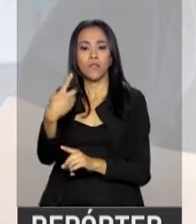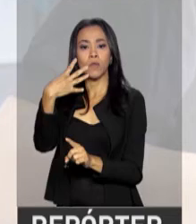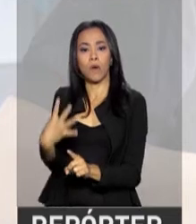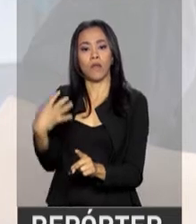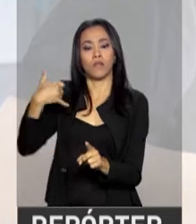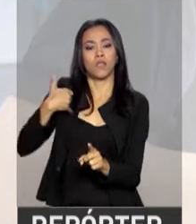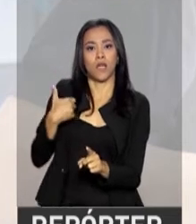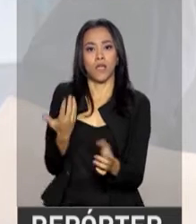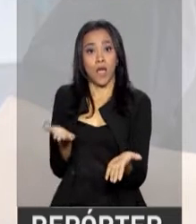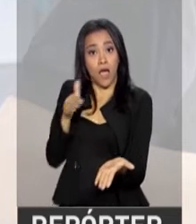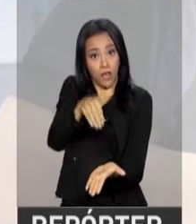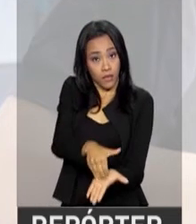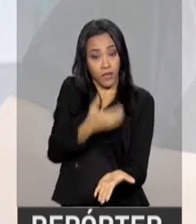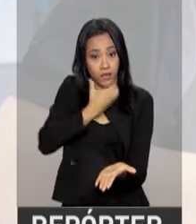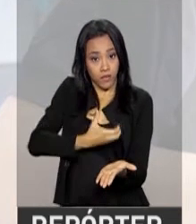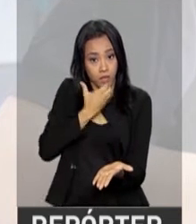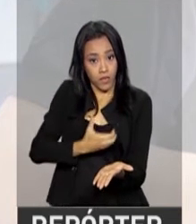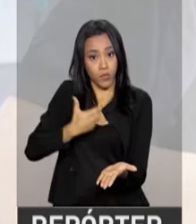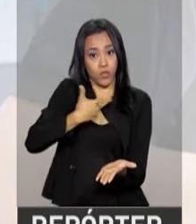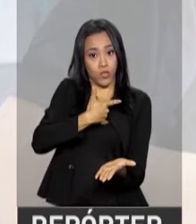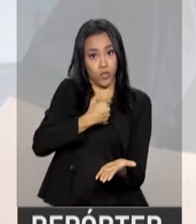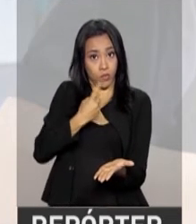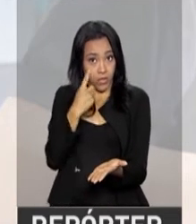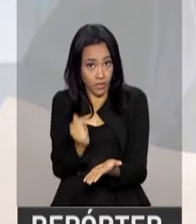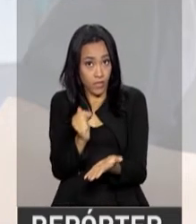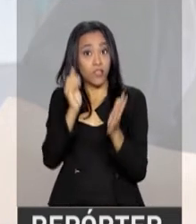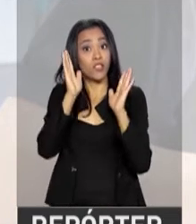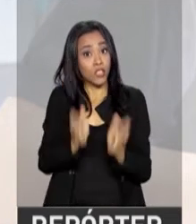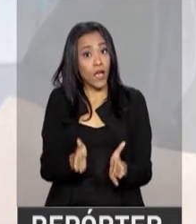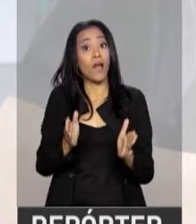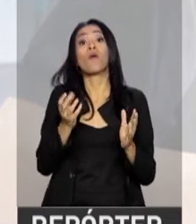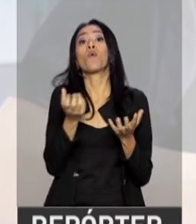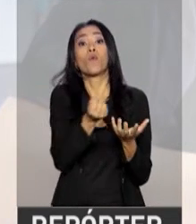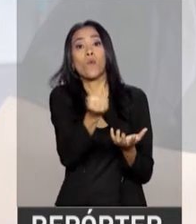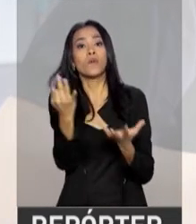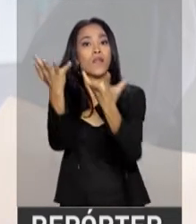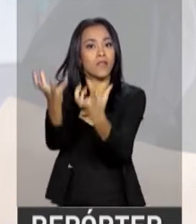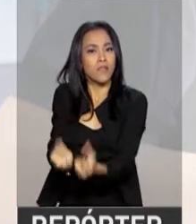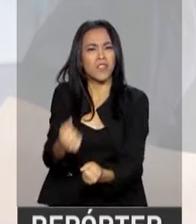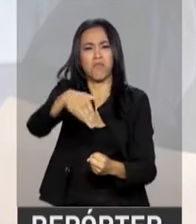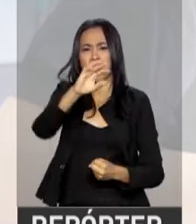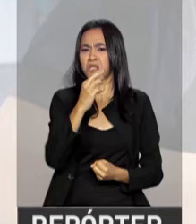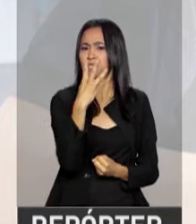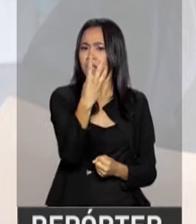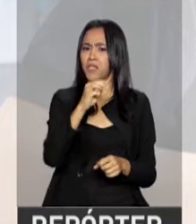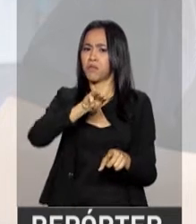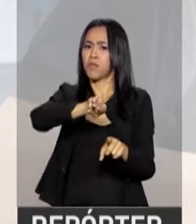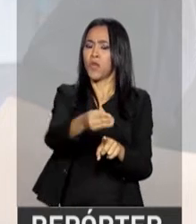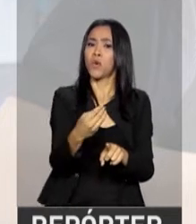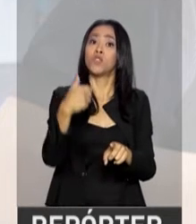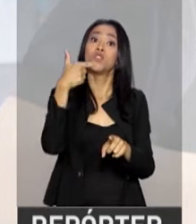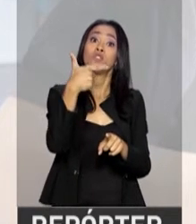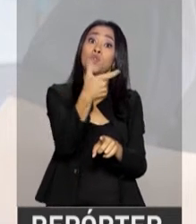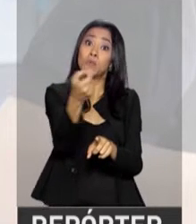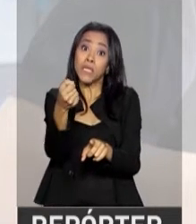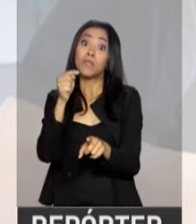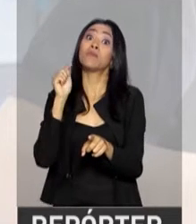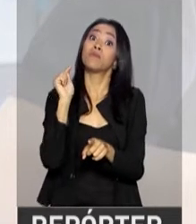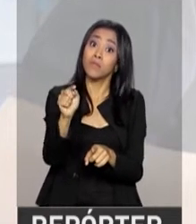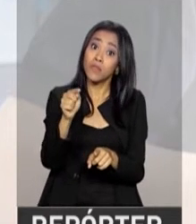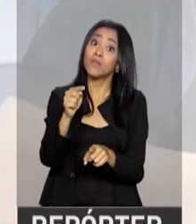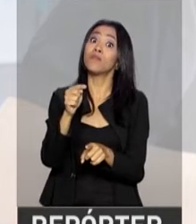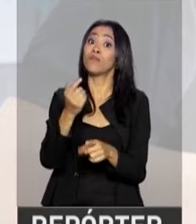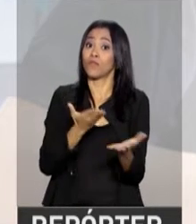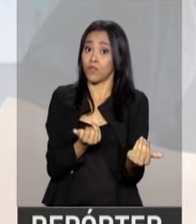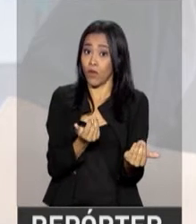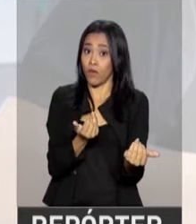até dezembro de 2017 já foram atendidos mais de três milhões e duzentos mil jovens em